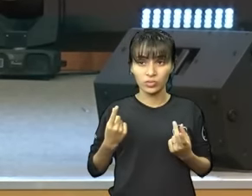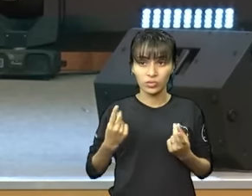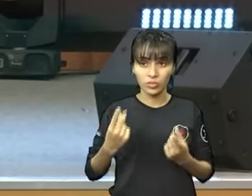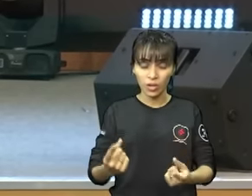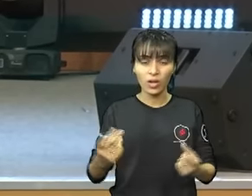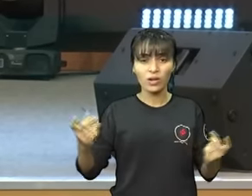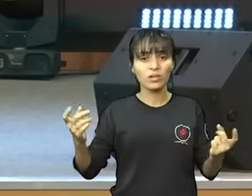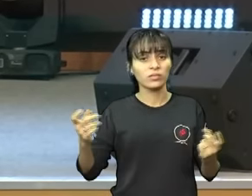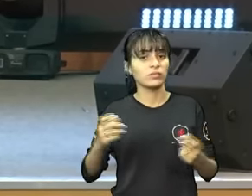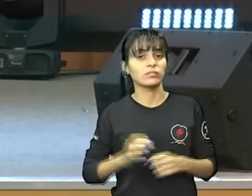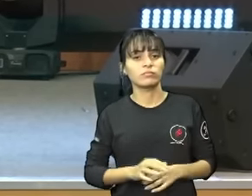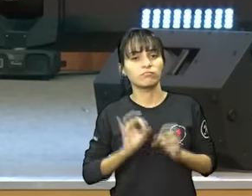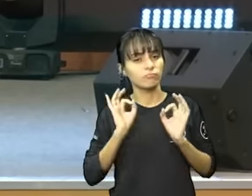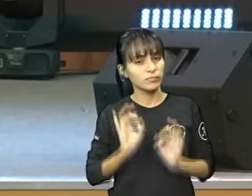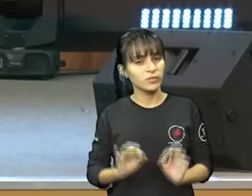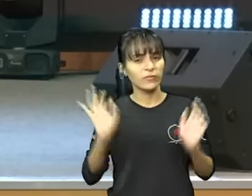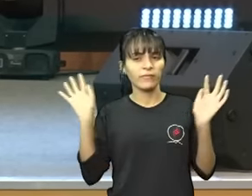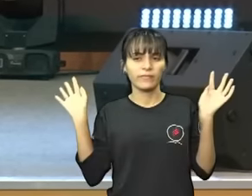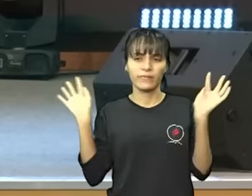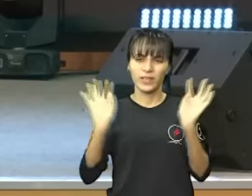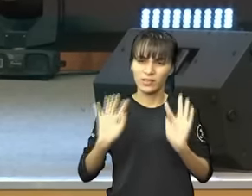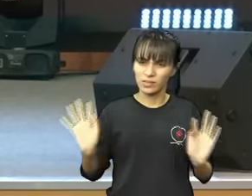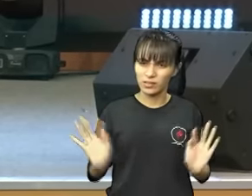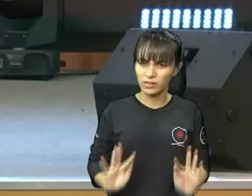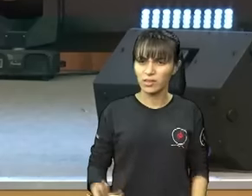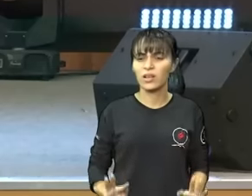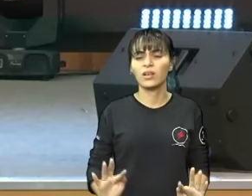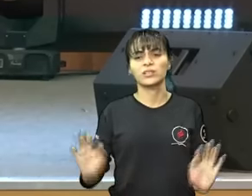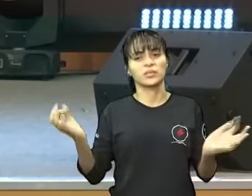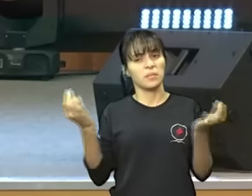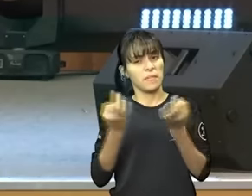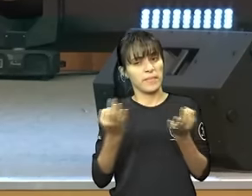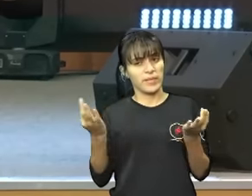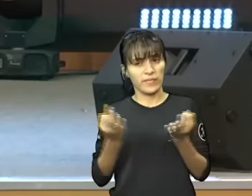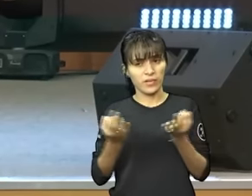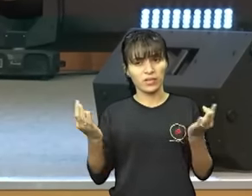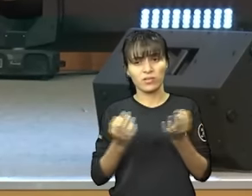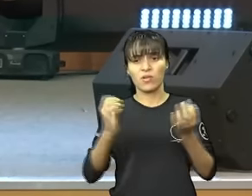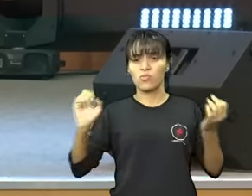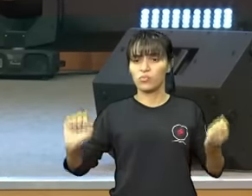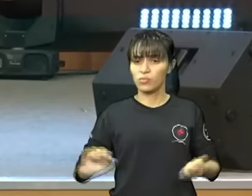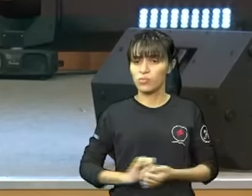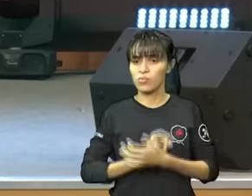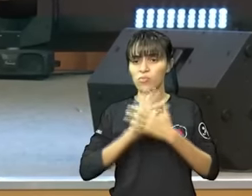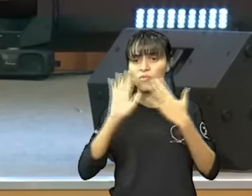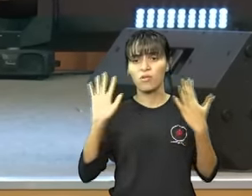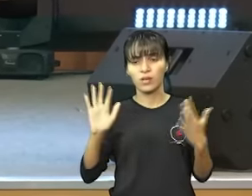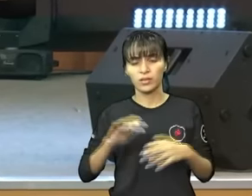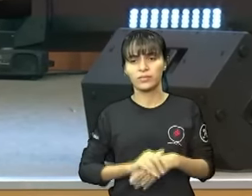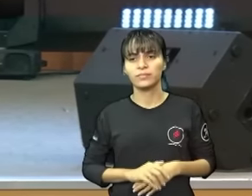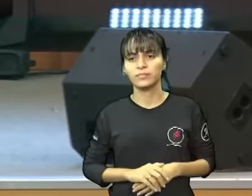absoluto de felicidade perfeição e Glória